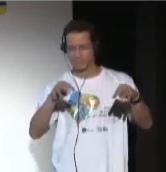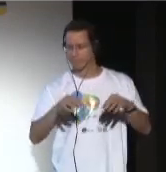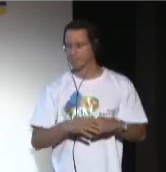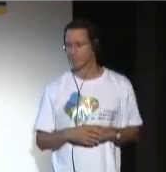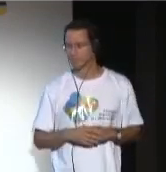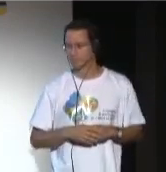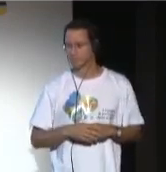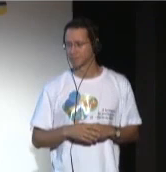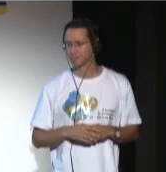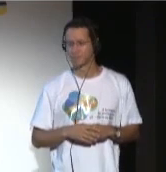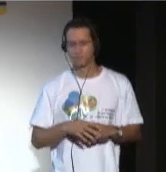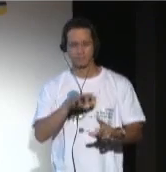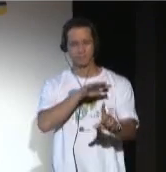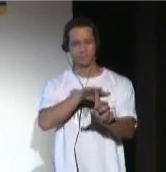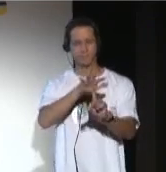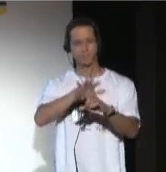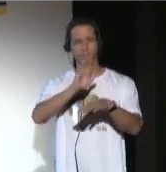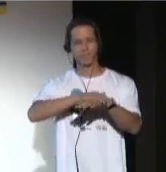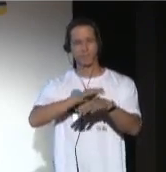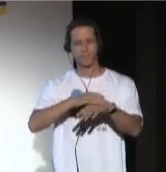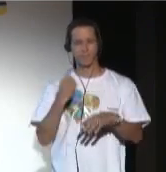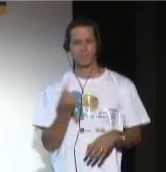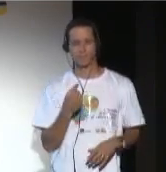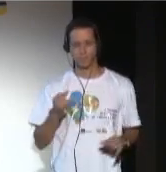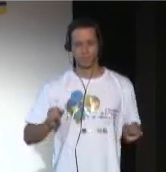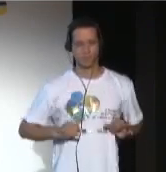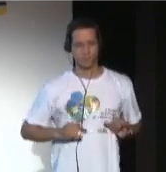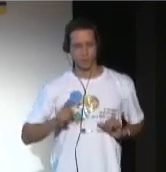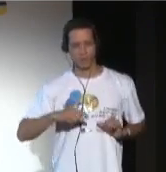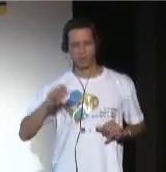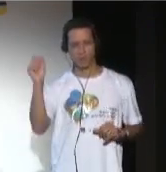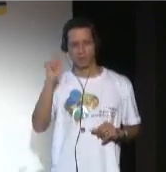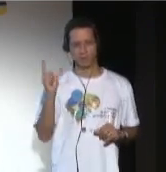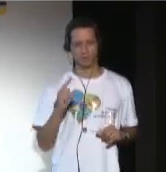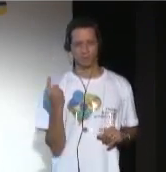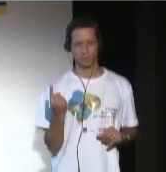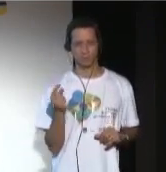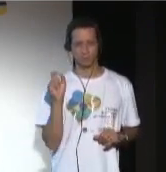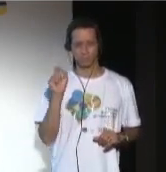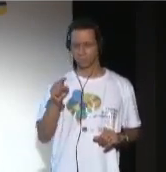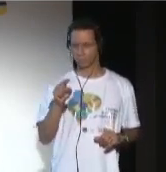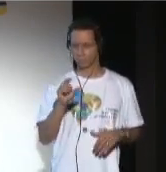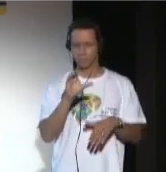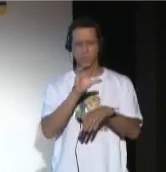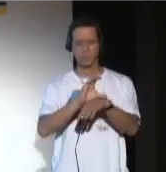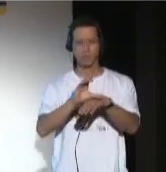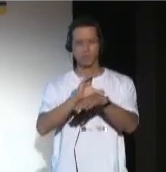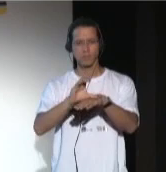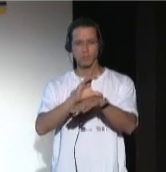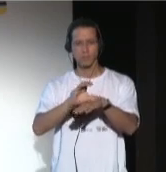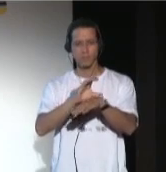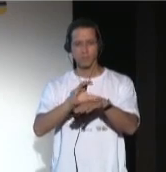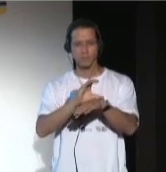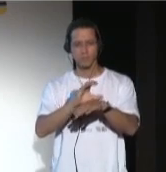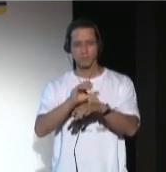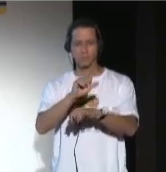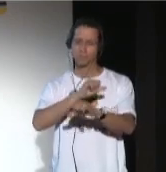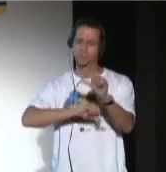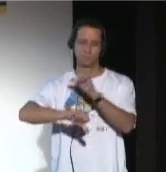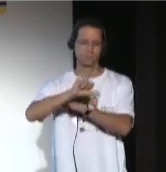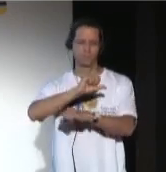O bully aqui é o azul, que está sofrendo bullying, que é o Oliver Button. Os cinzas têm que se tornar